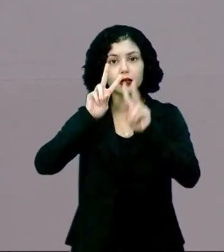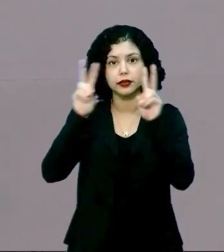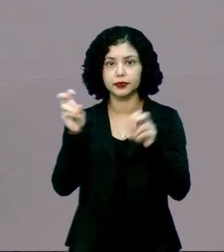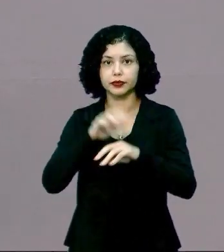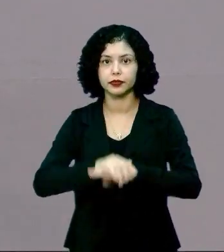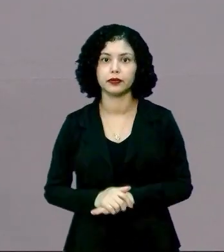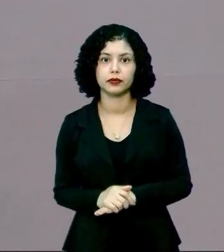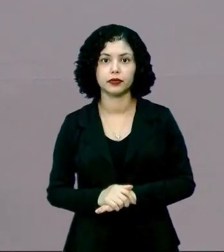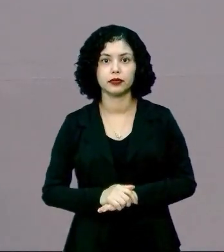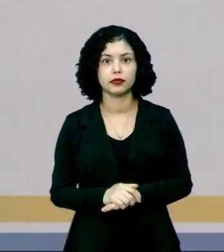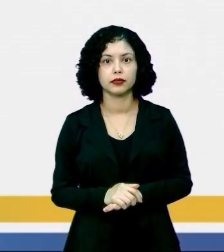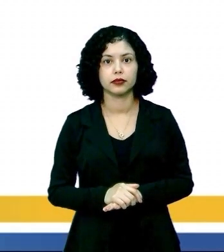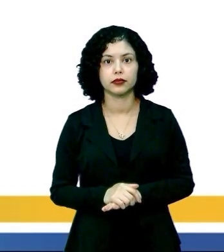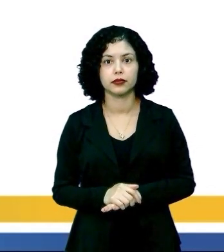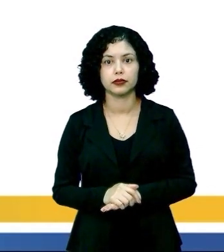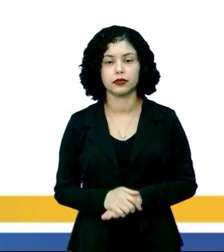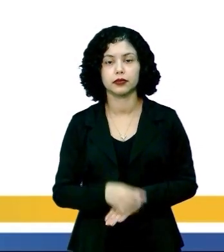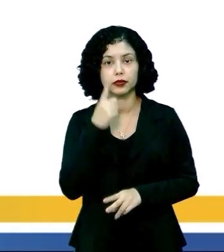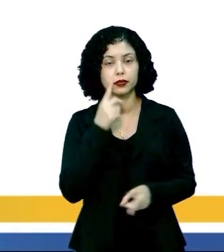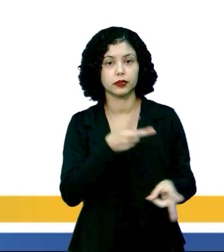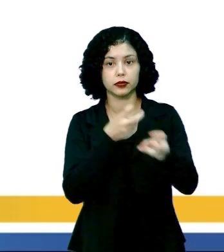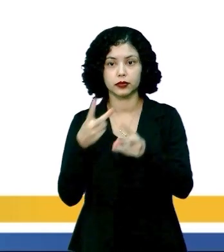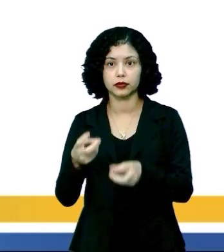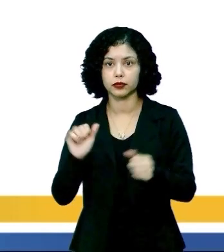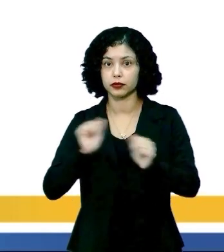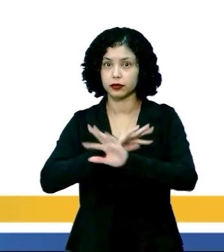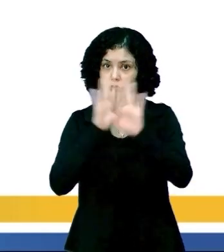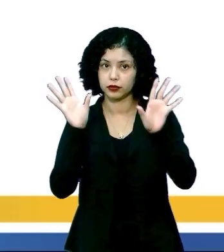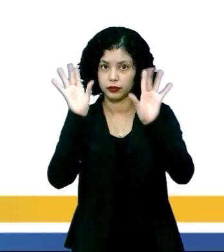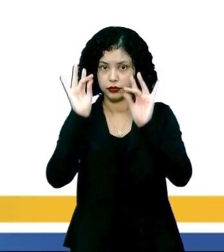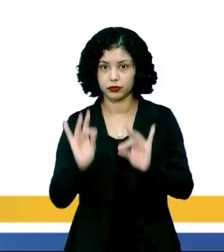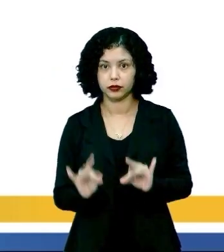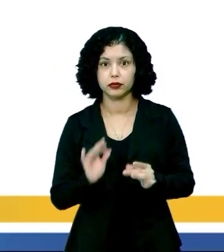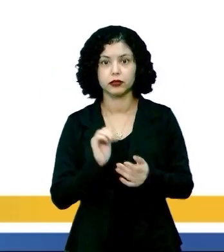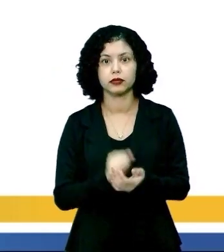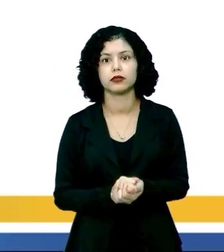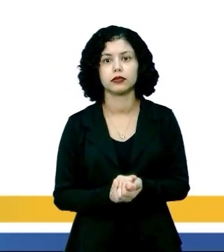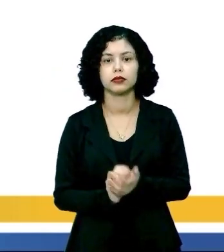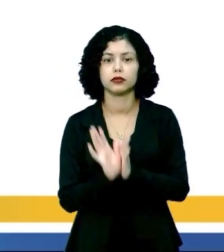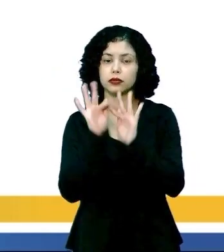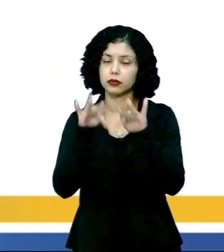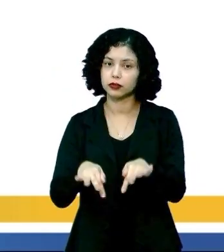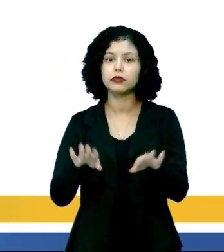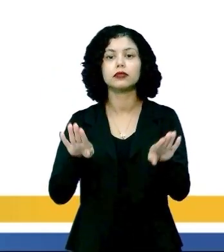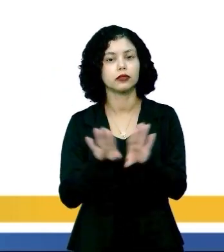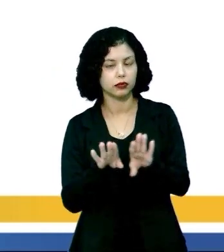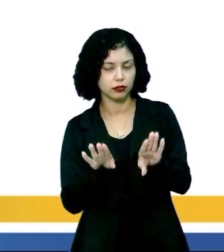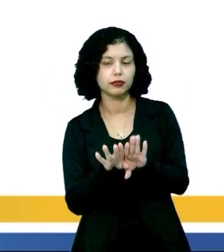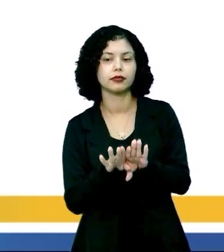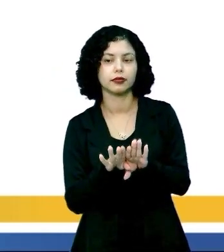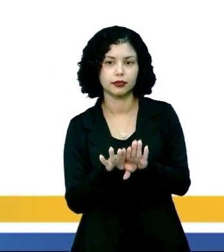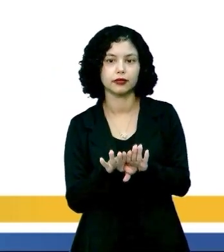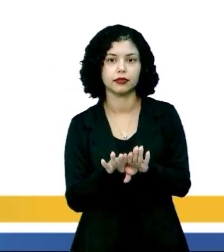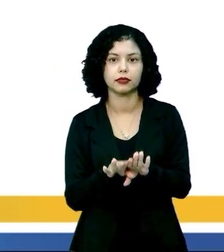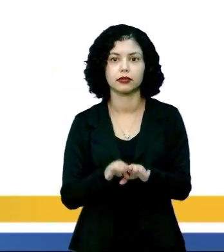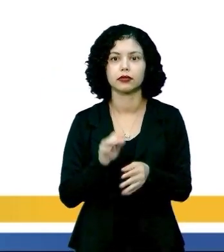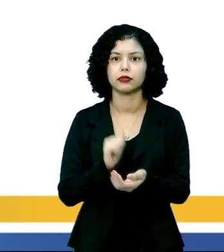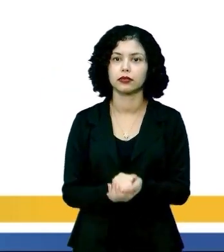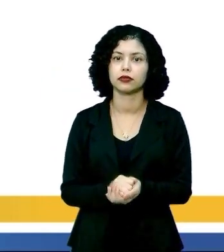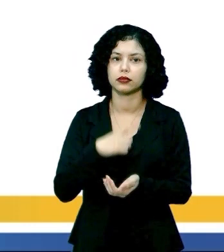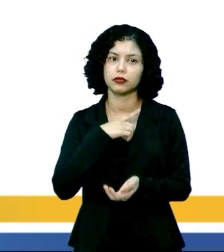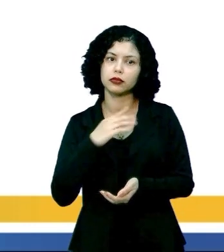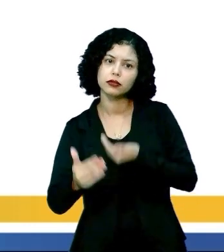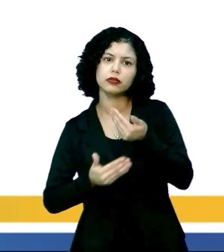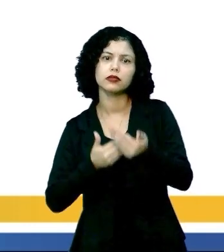temática, né? Então, observe aí que ficou brilhante. Aí no final ele dá uma concluída também, né? A existência